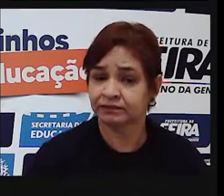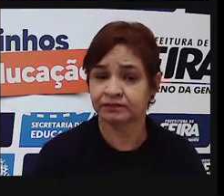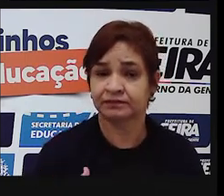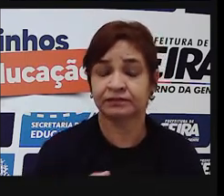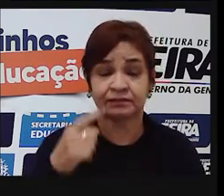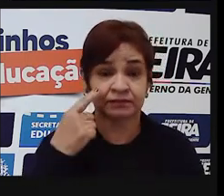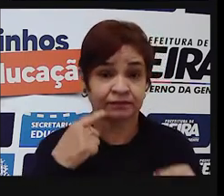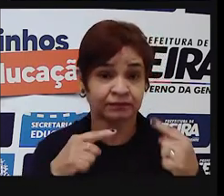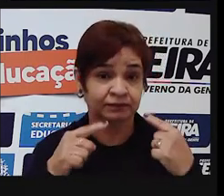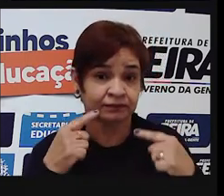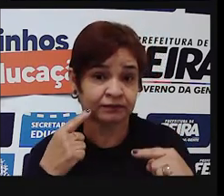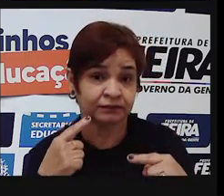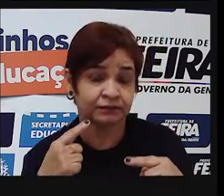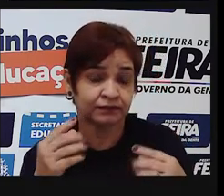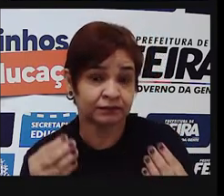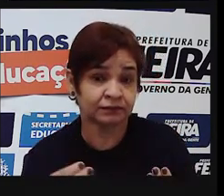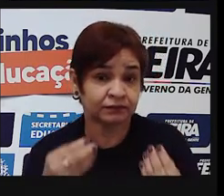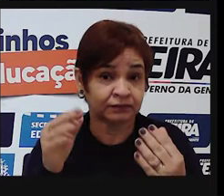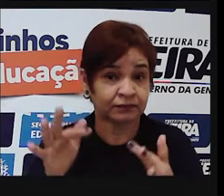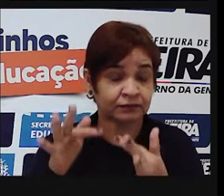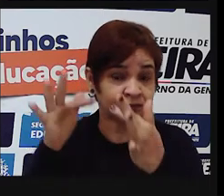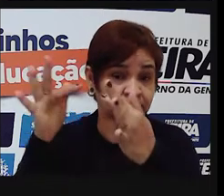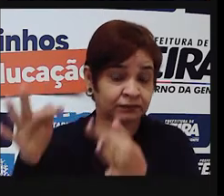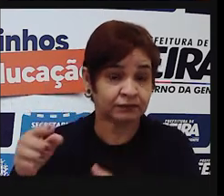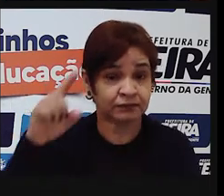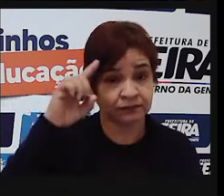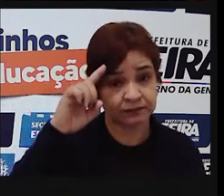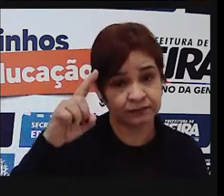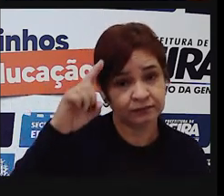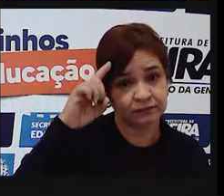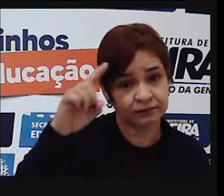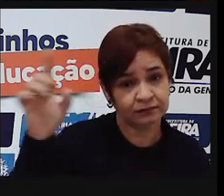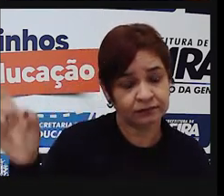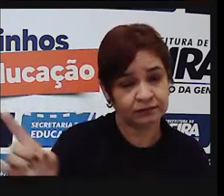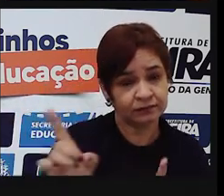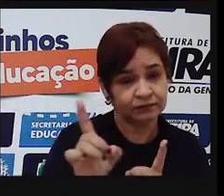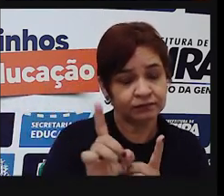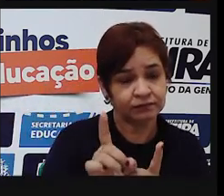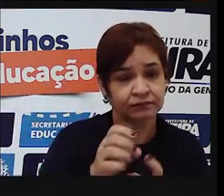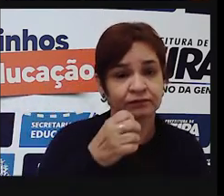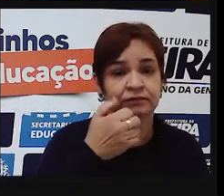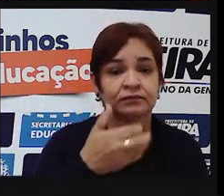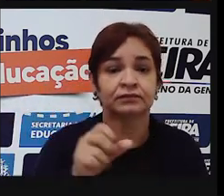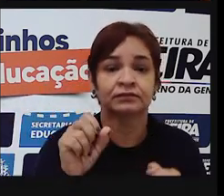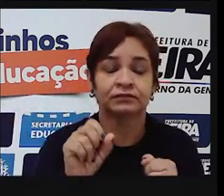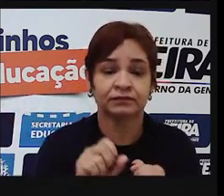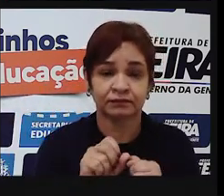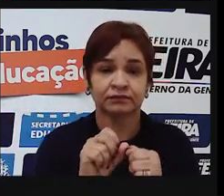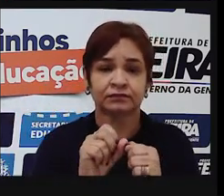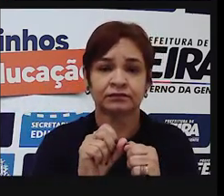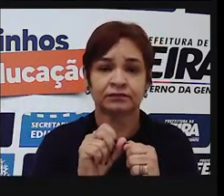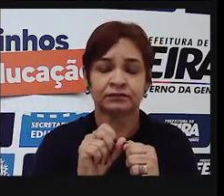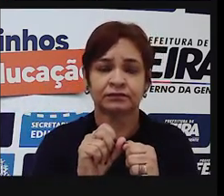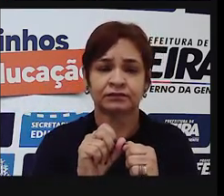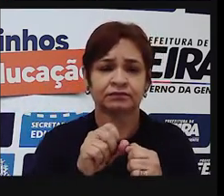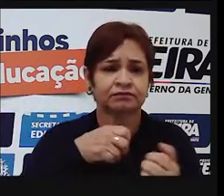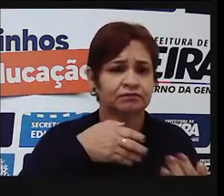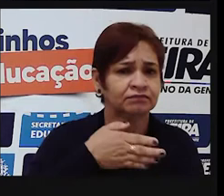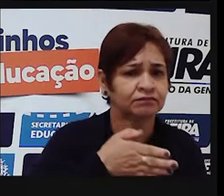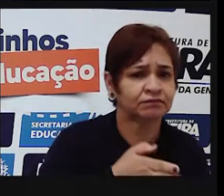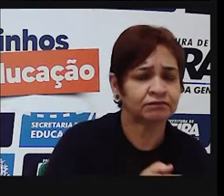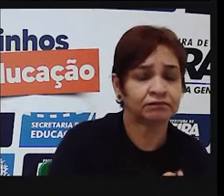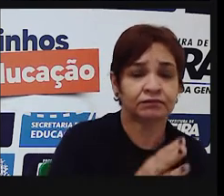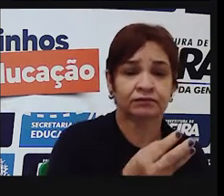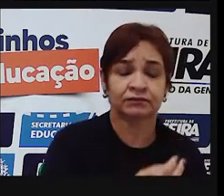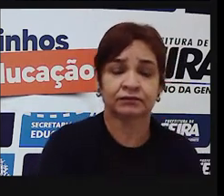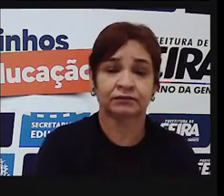canção. Com a fé, o dia a dia encontro solução. Na nossa caminhada, na nossa